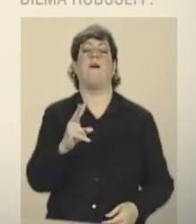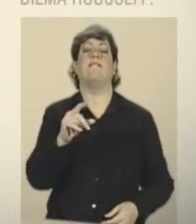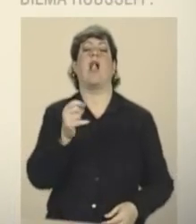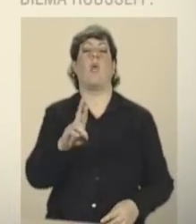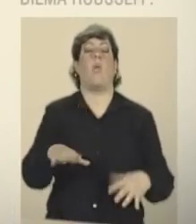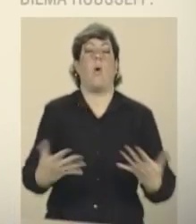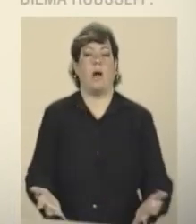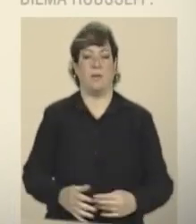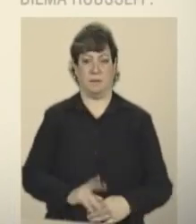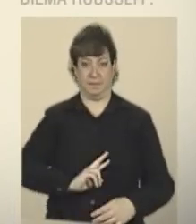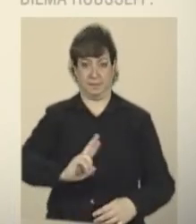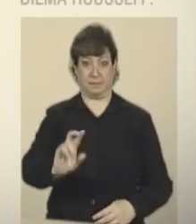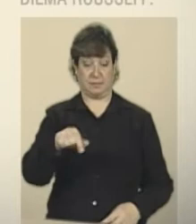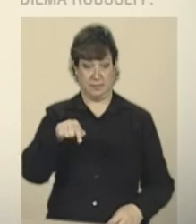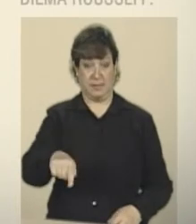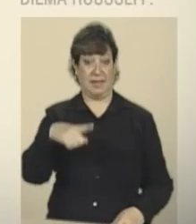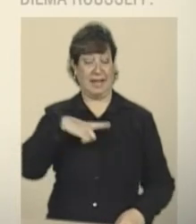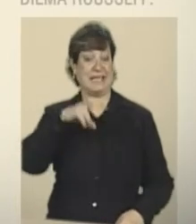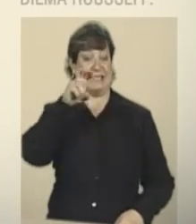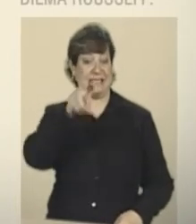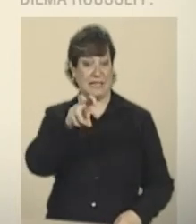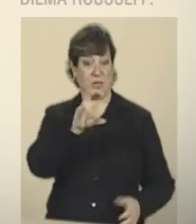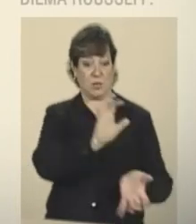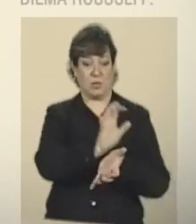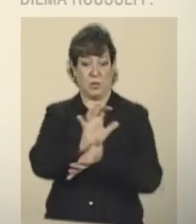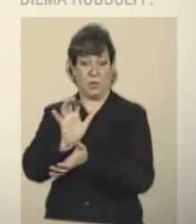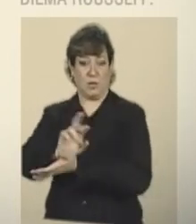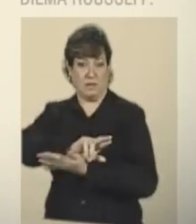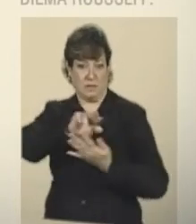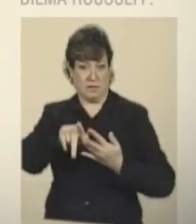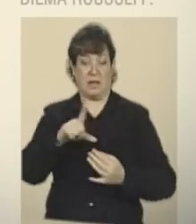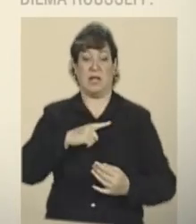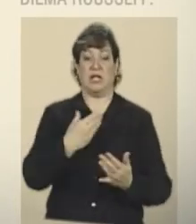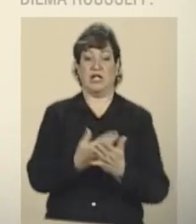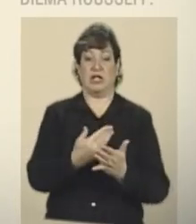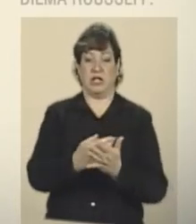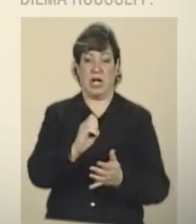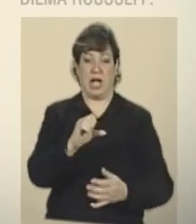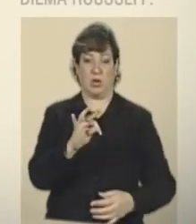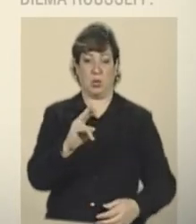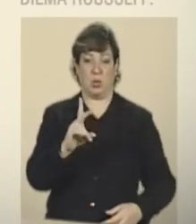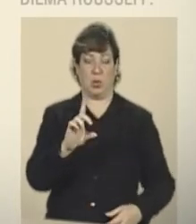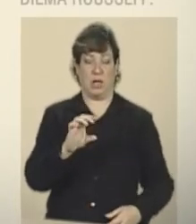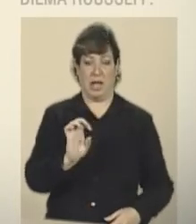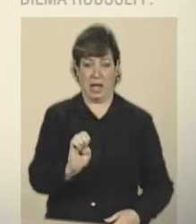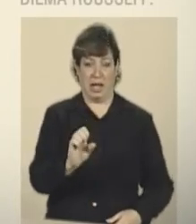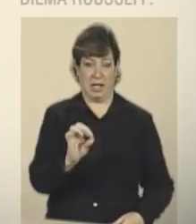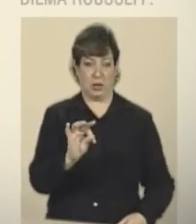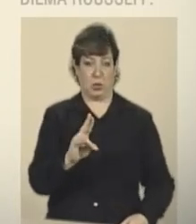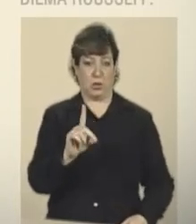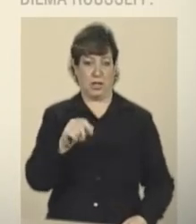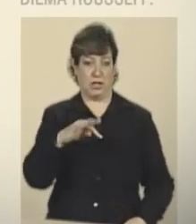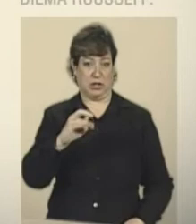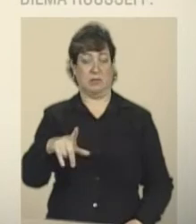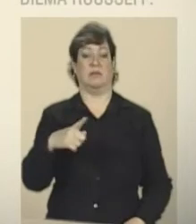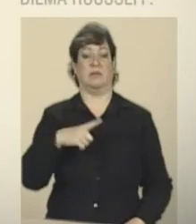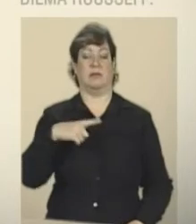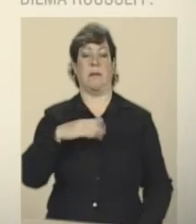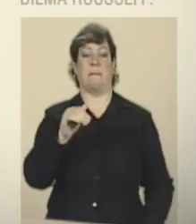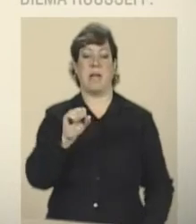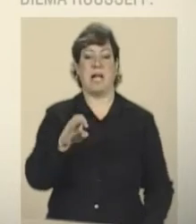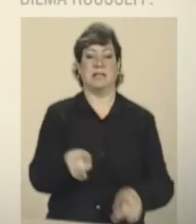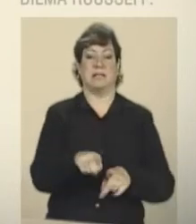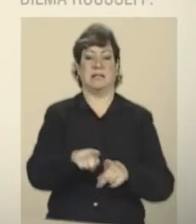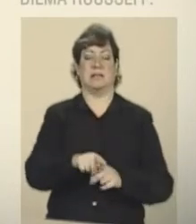a bolsa atleta tem cinco categorias a estudantil é de Base a Nacional a